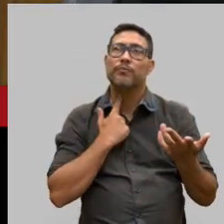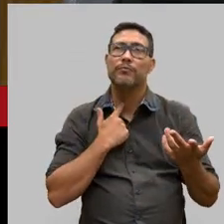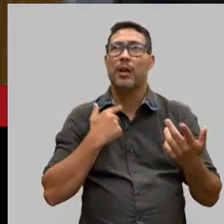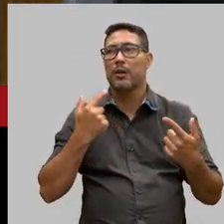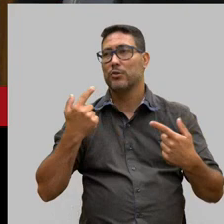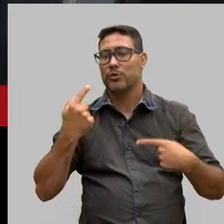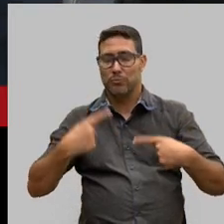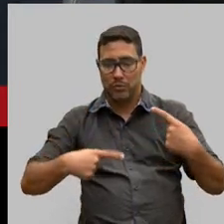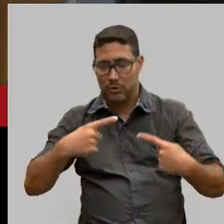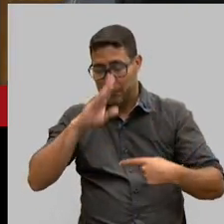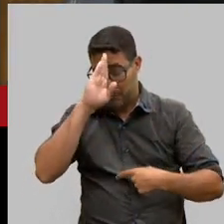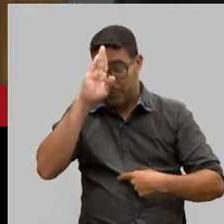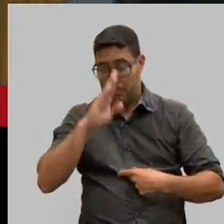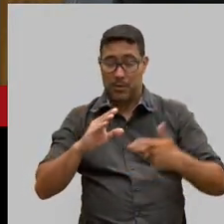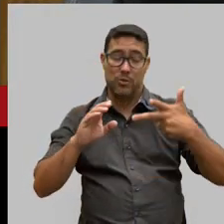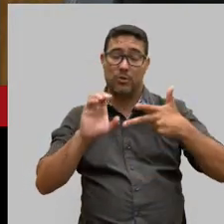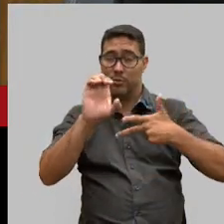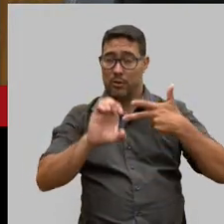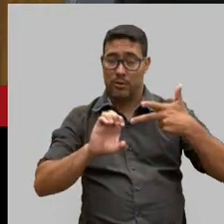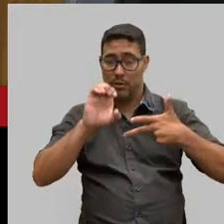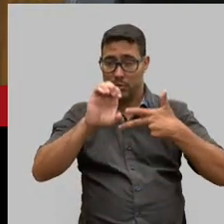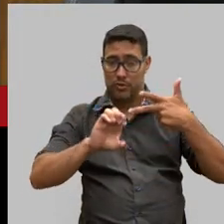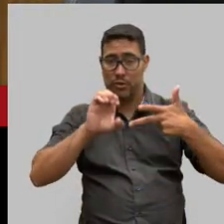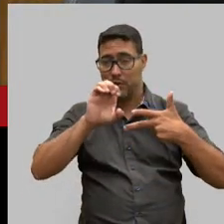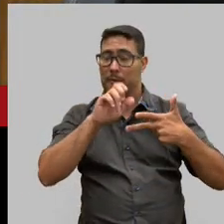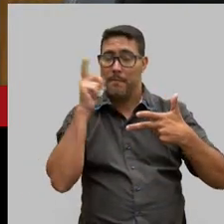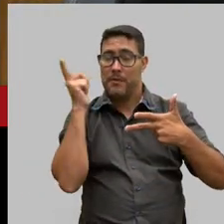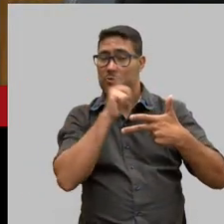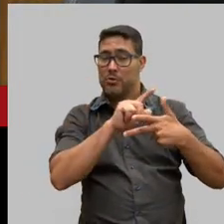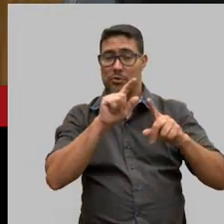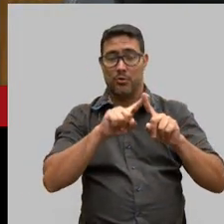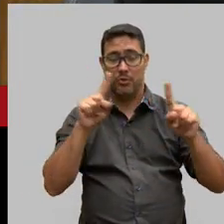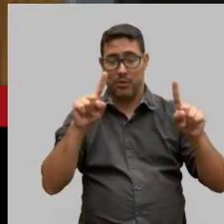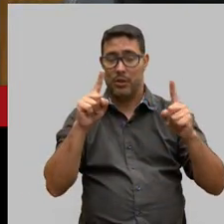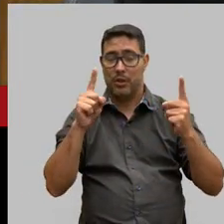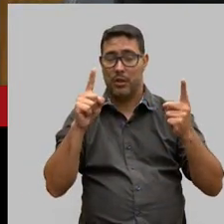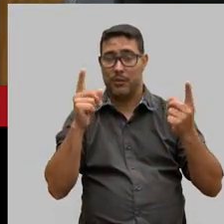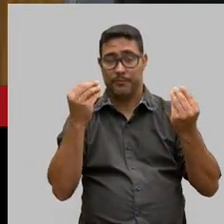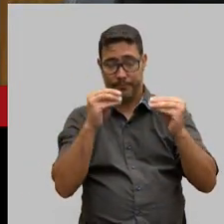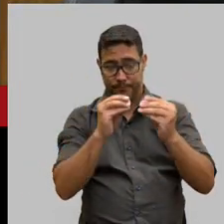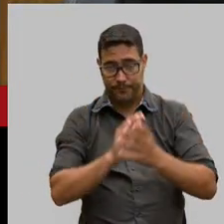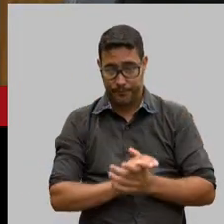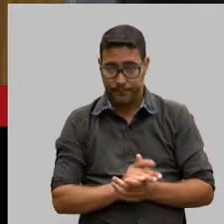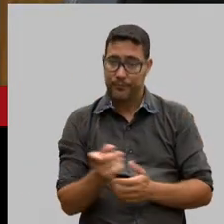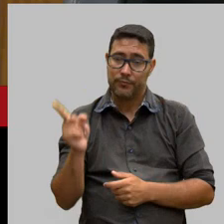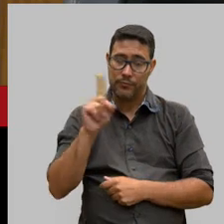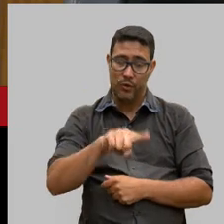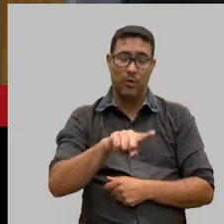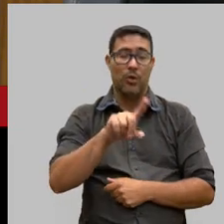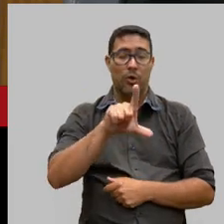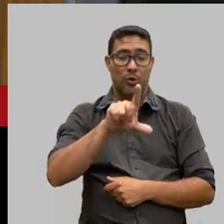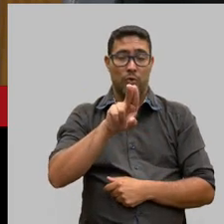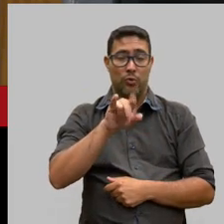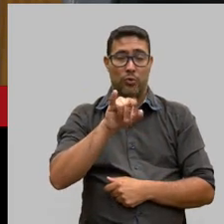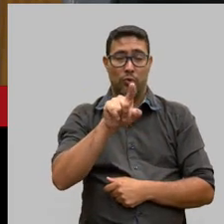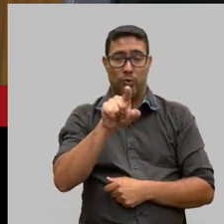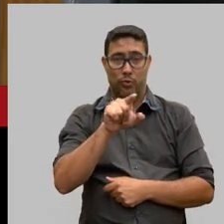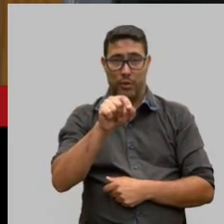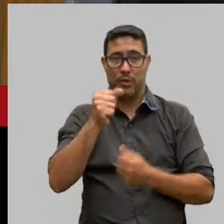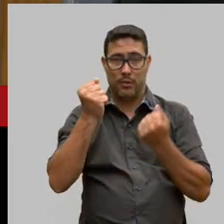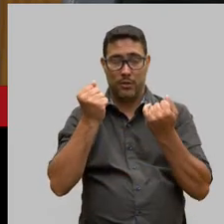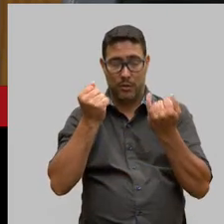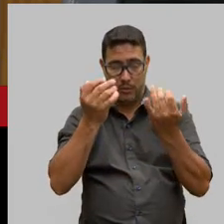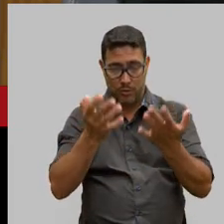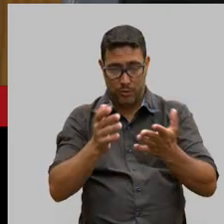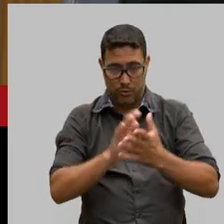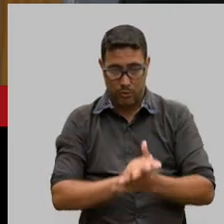executivo de implementar tirar do Papel realmente o que é aquilo ali como o Dr Luiz Renato falou eh o judiciário Sim